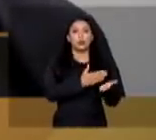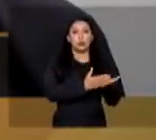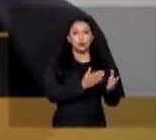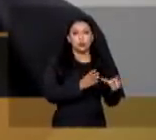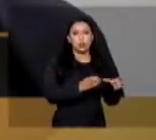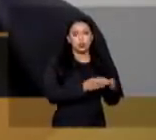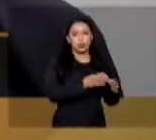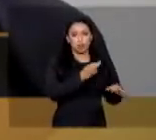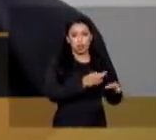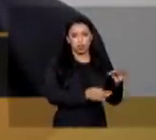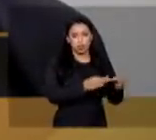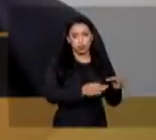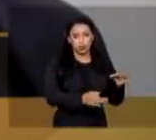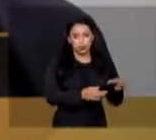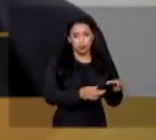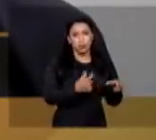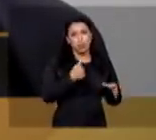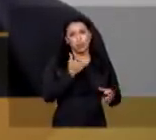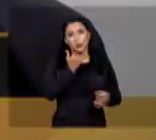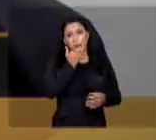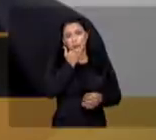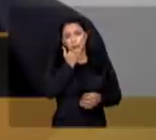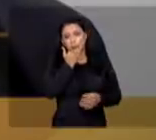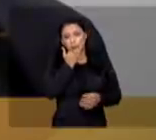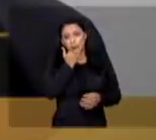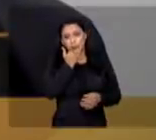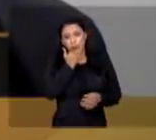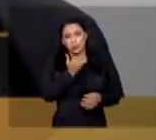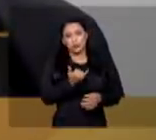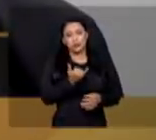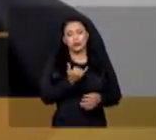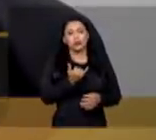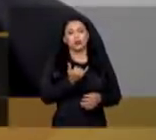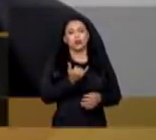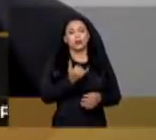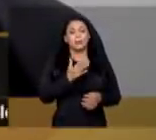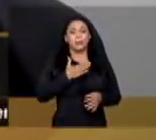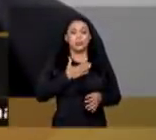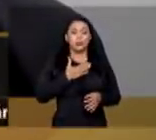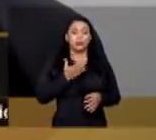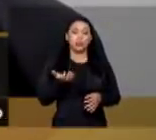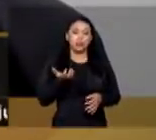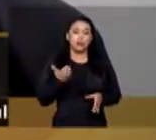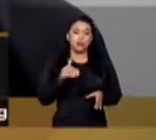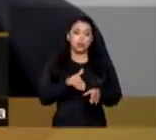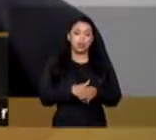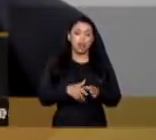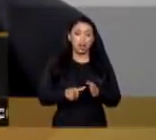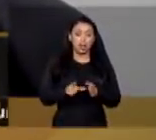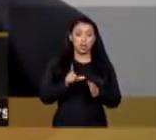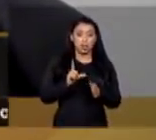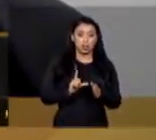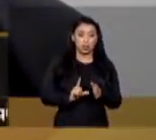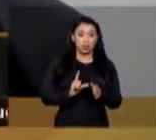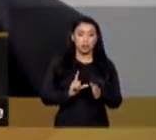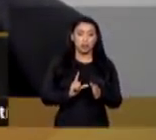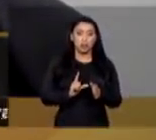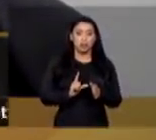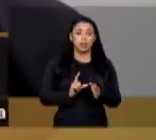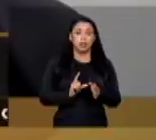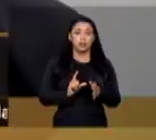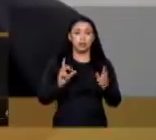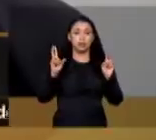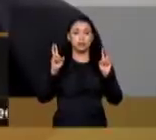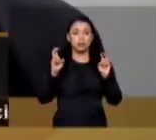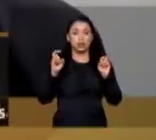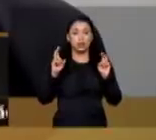pediria a vênia aos colegas que me precedem para eu poder antecipar o meu voto em relação a